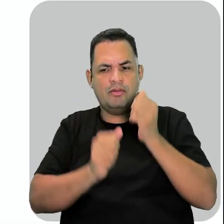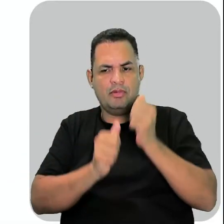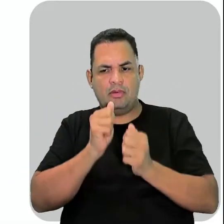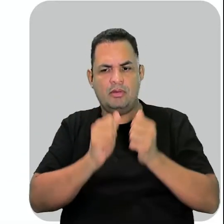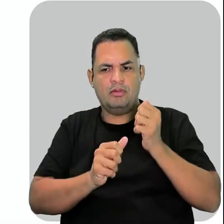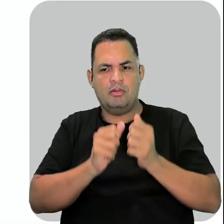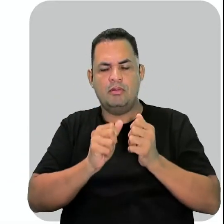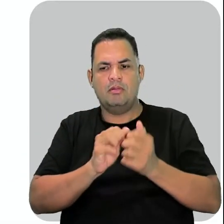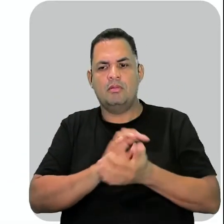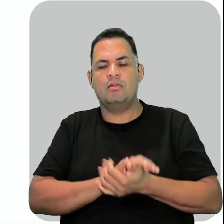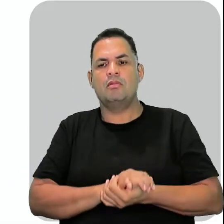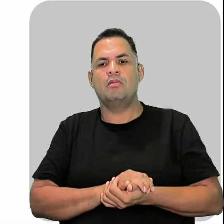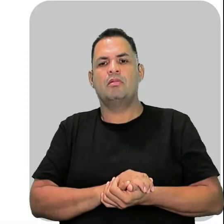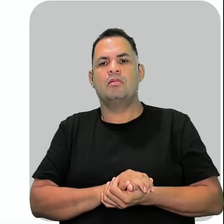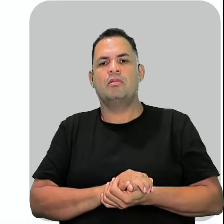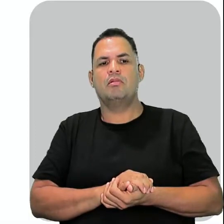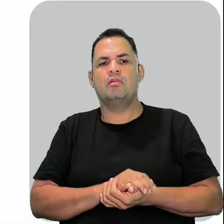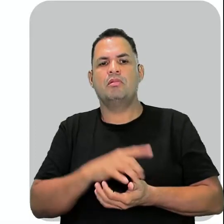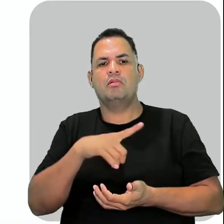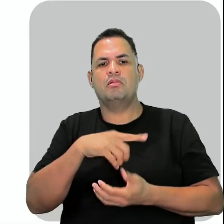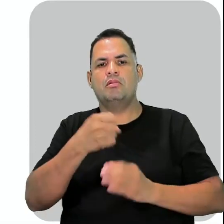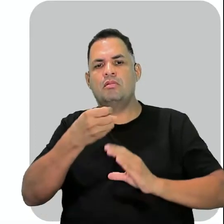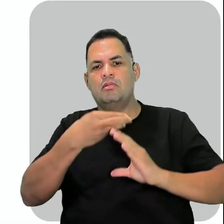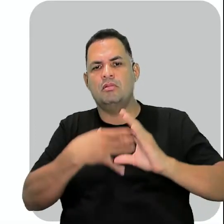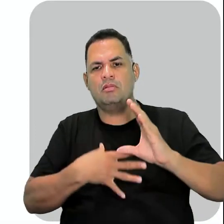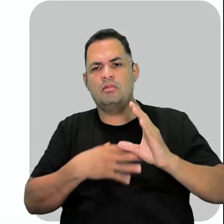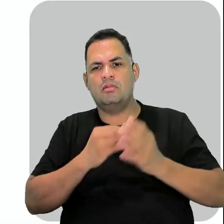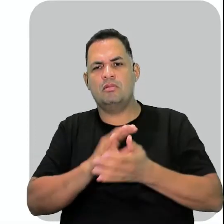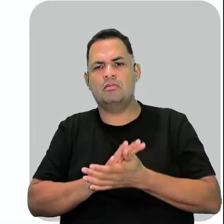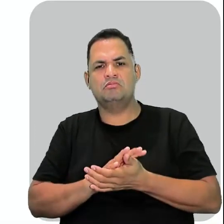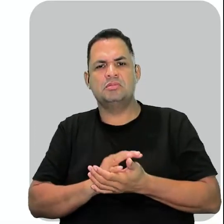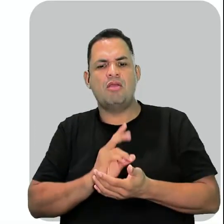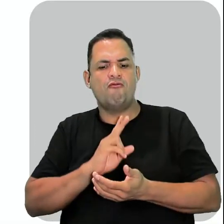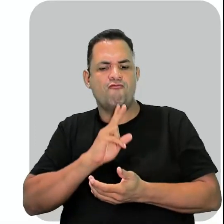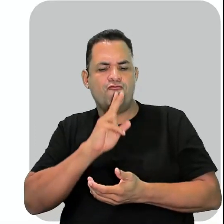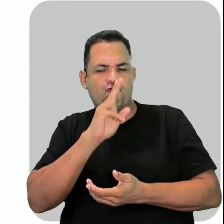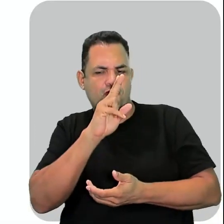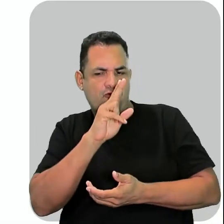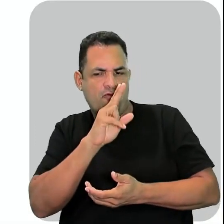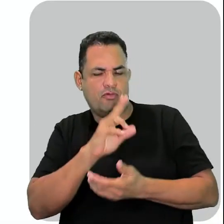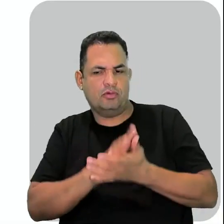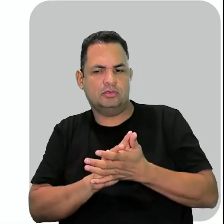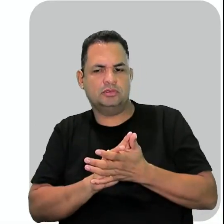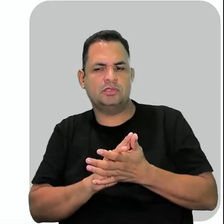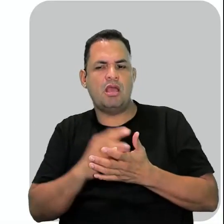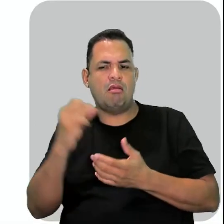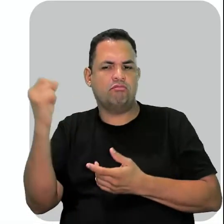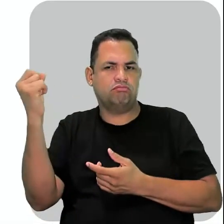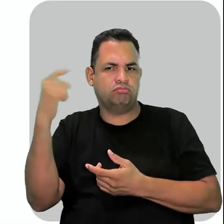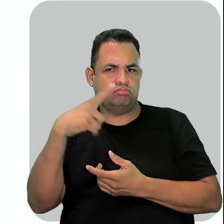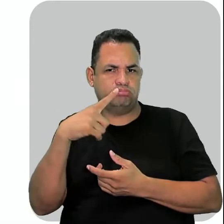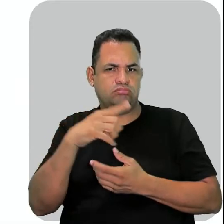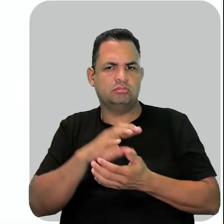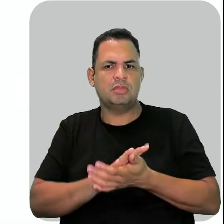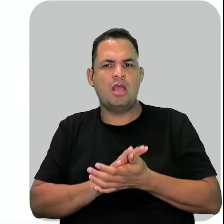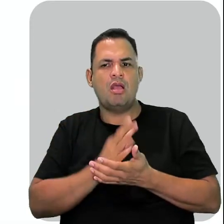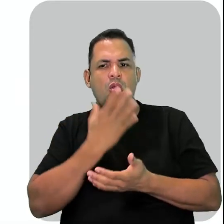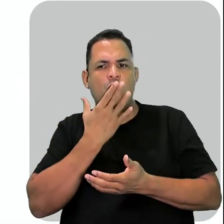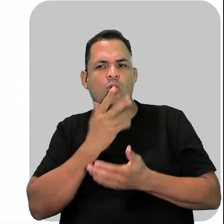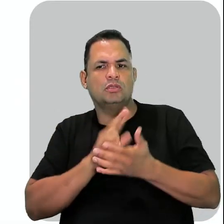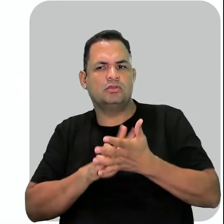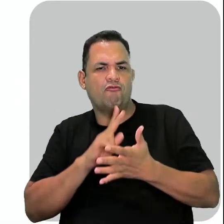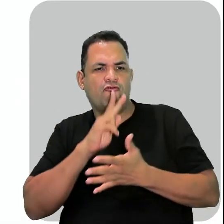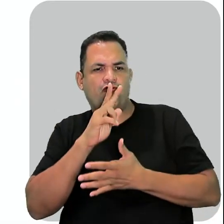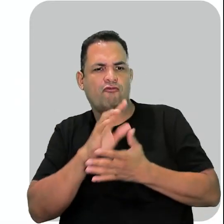carvão. Característica dela, elas têm grande resistência à luz solar. As cores são mais firmes, ela